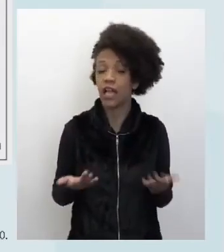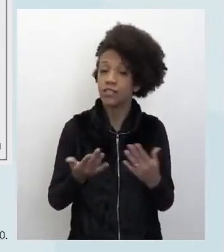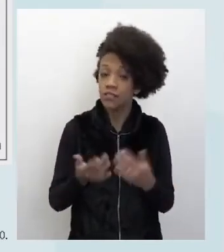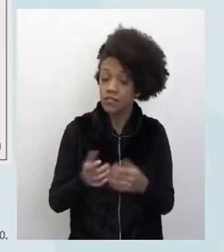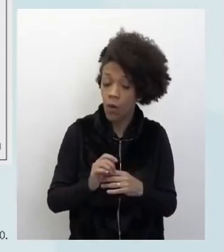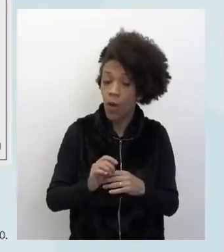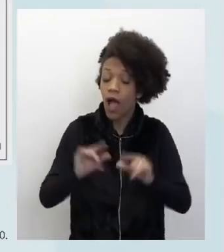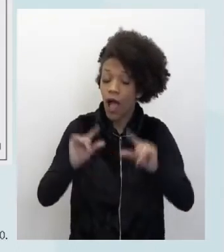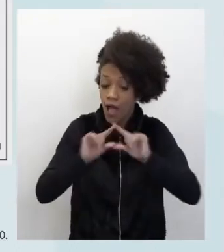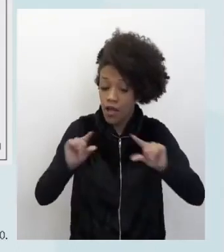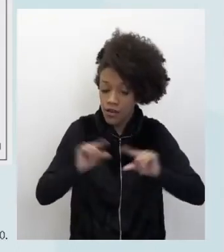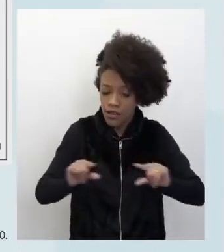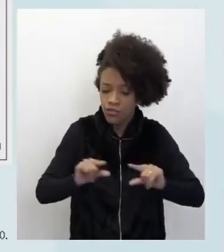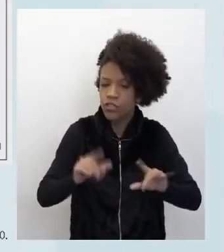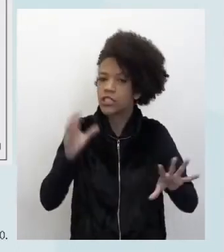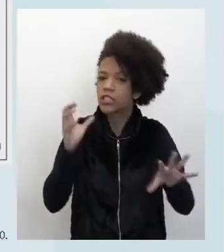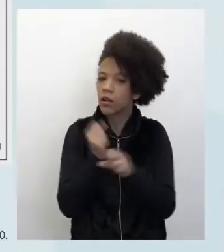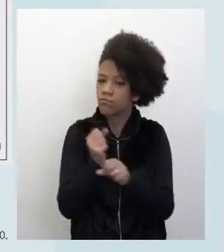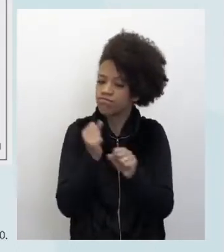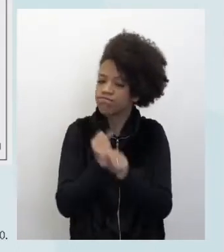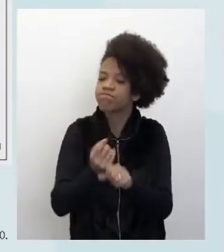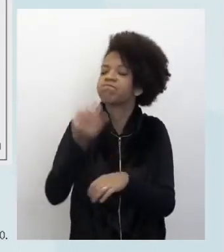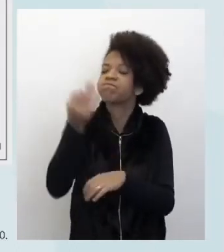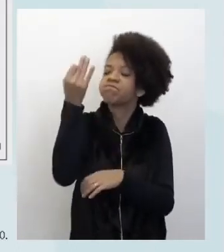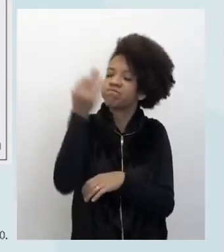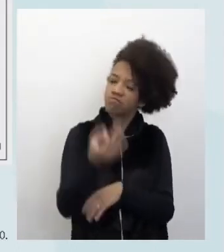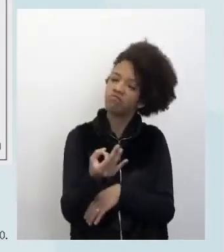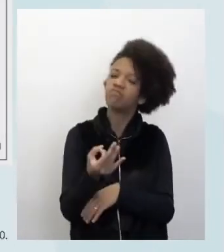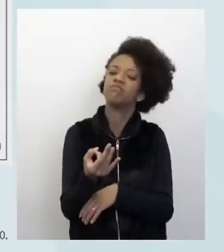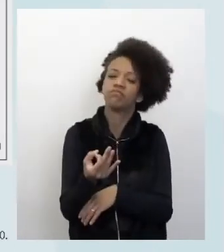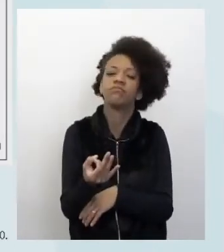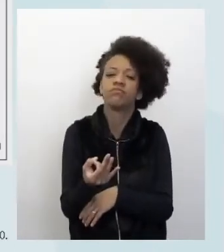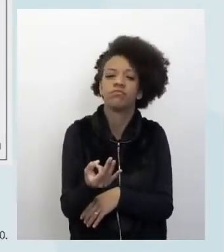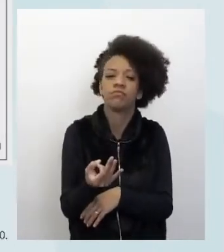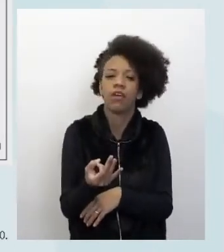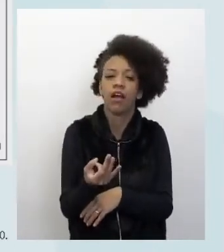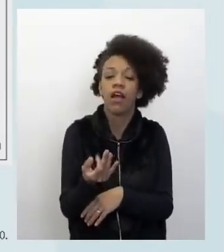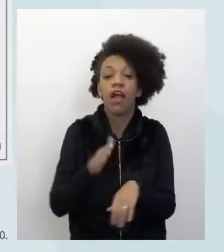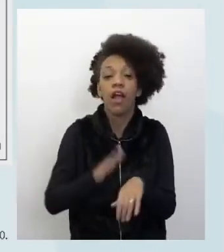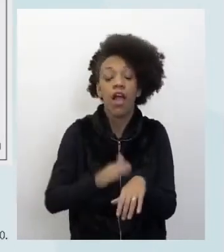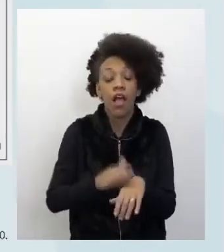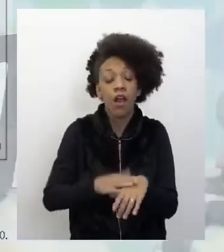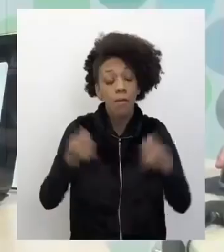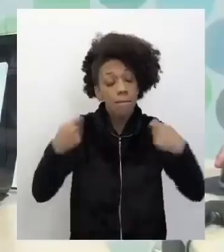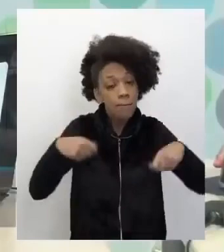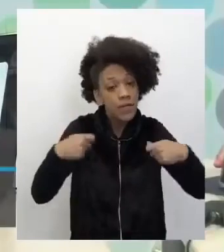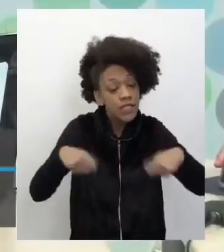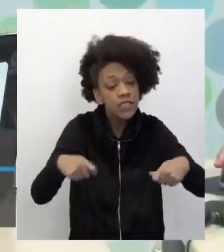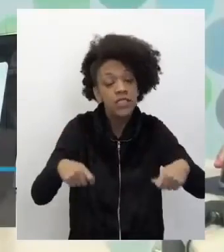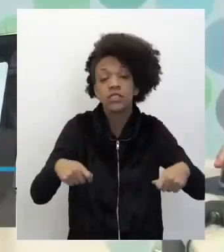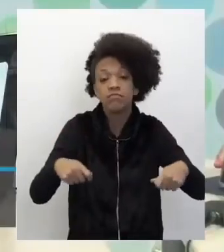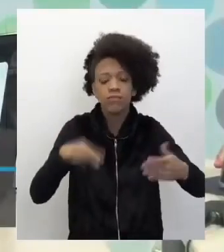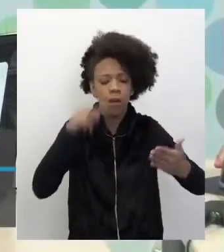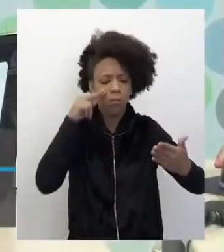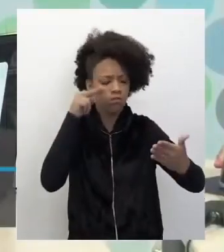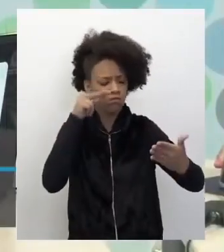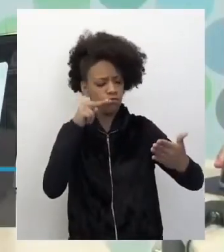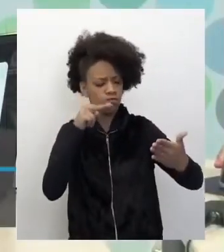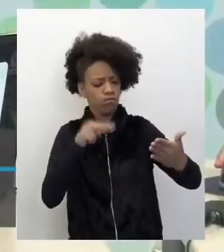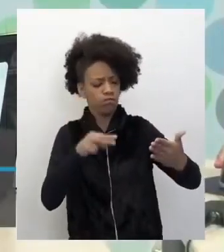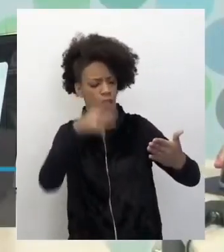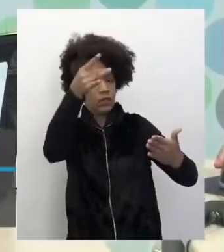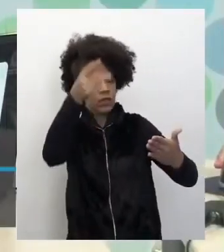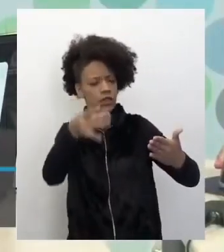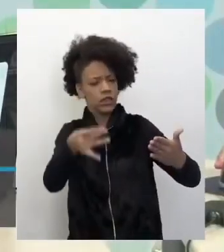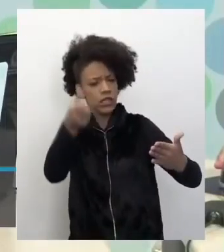ela soma aí para a nossa leitura, ela se faz muito necessária nesse momento. Então,